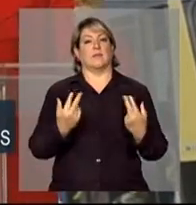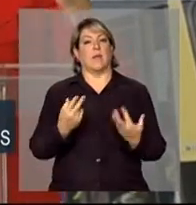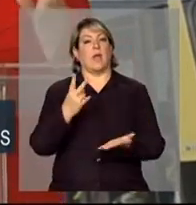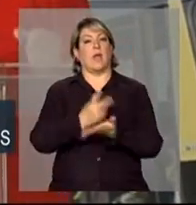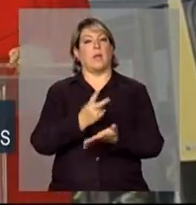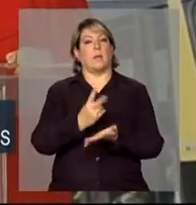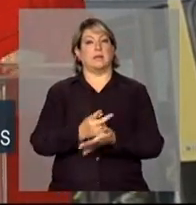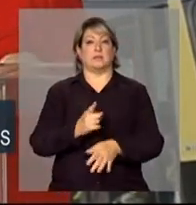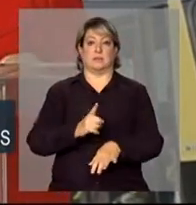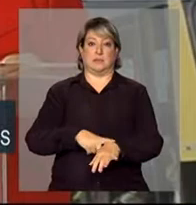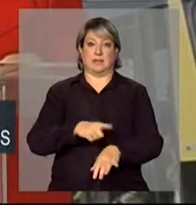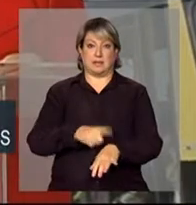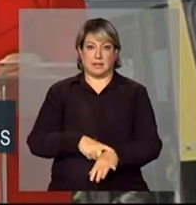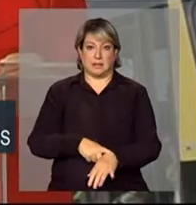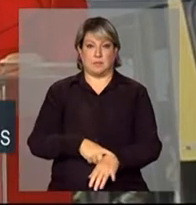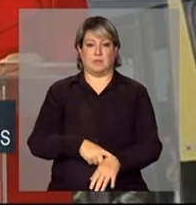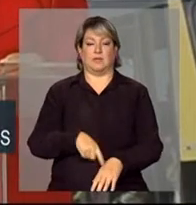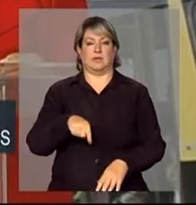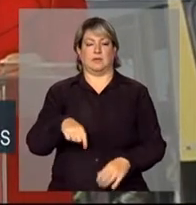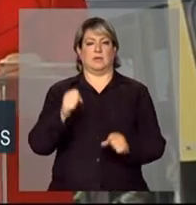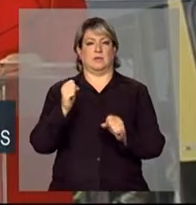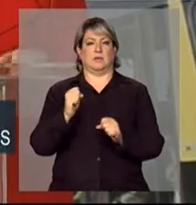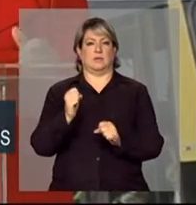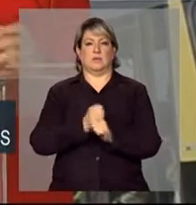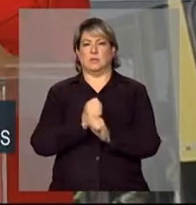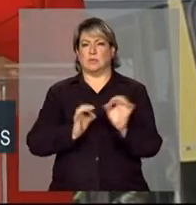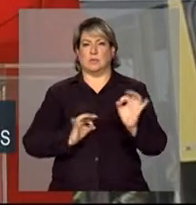uma infraestrutura forte é